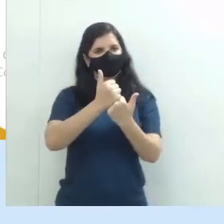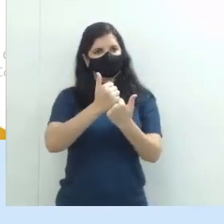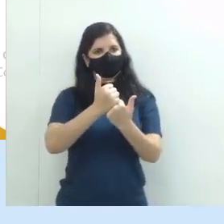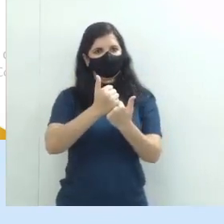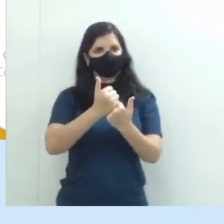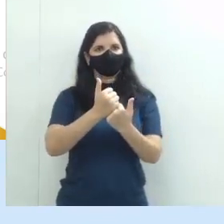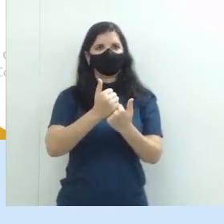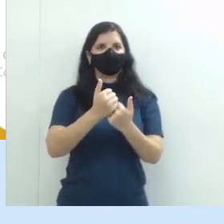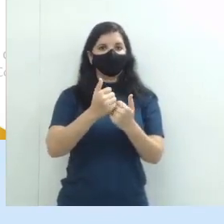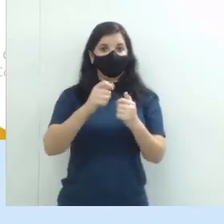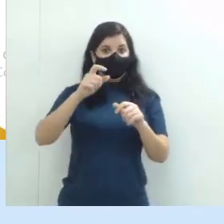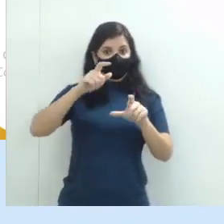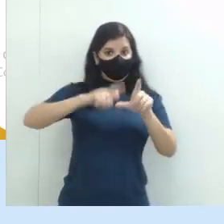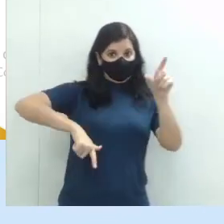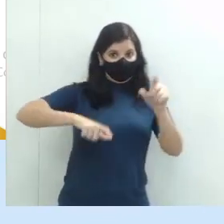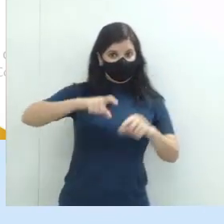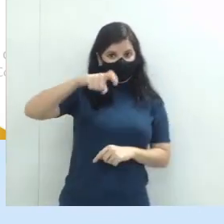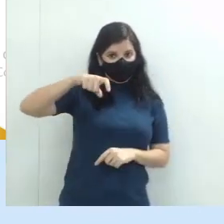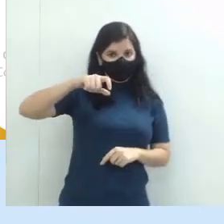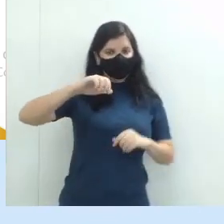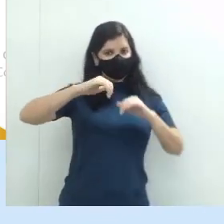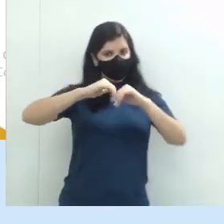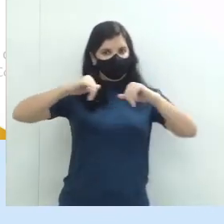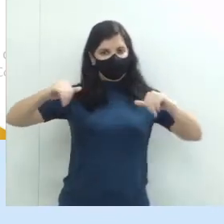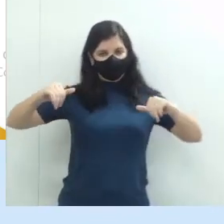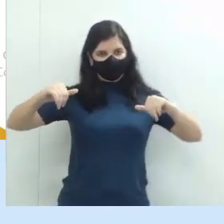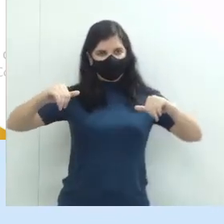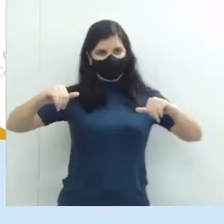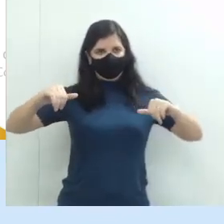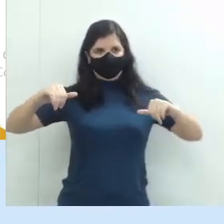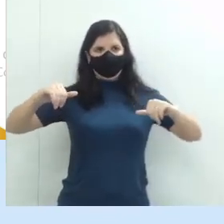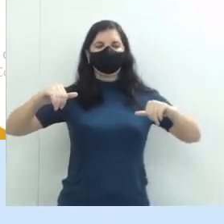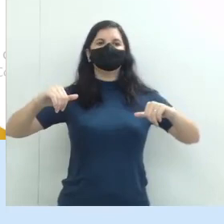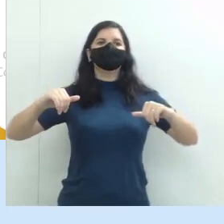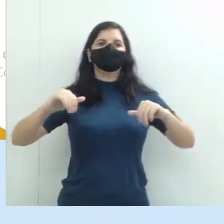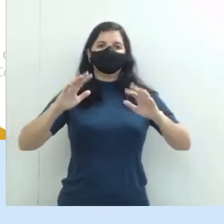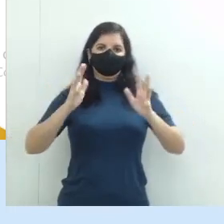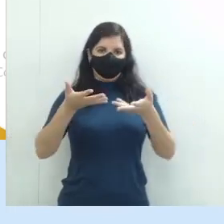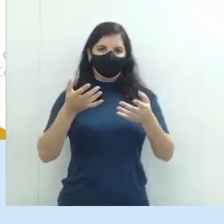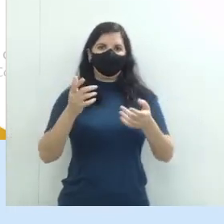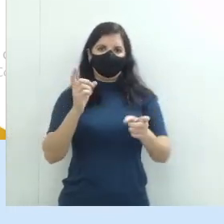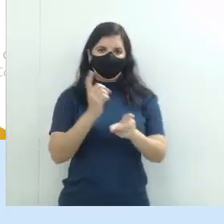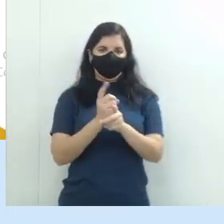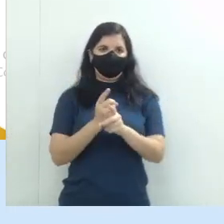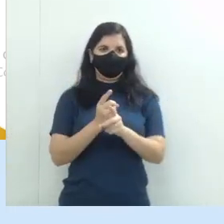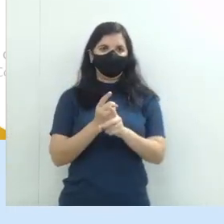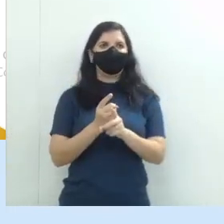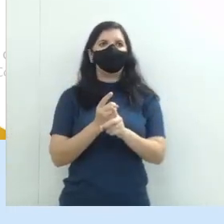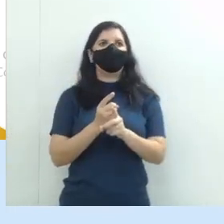Vou isolar a incógnita, já claramente, tá?